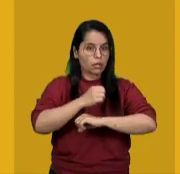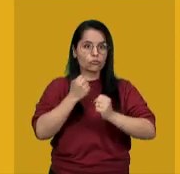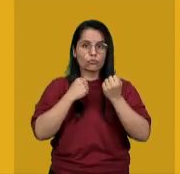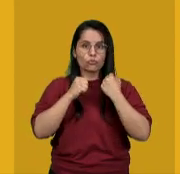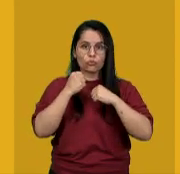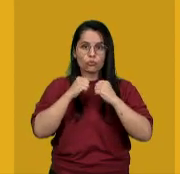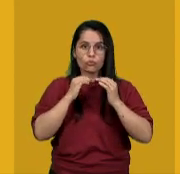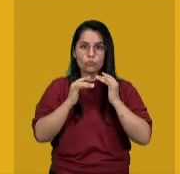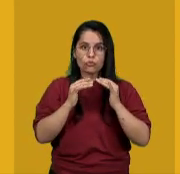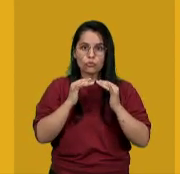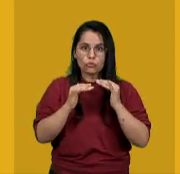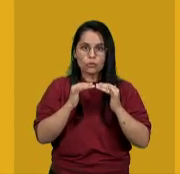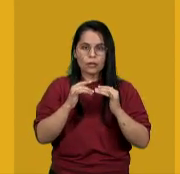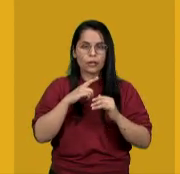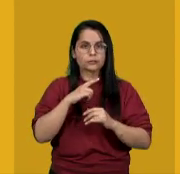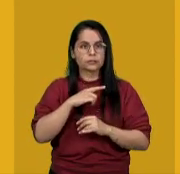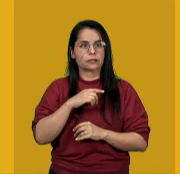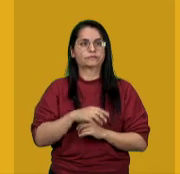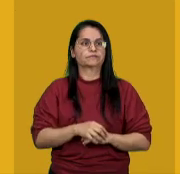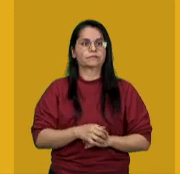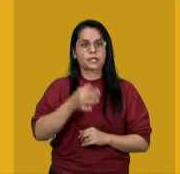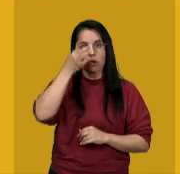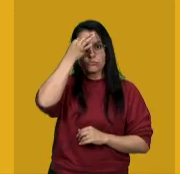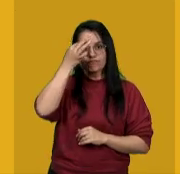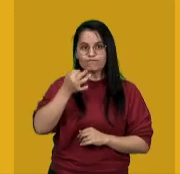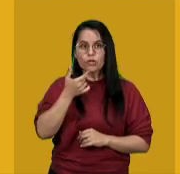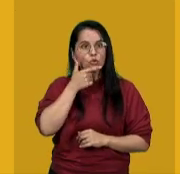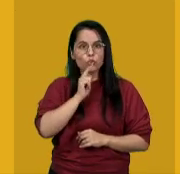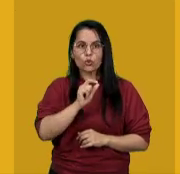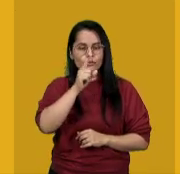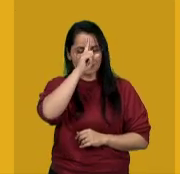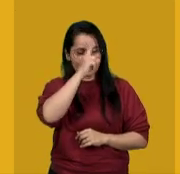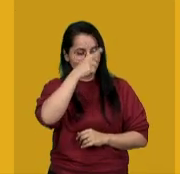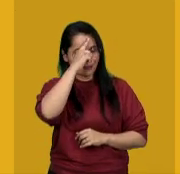movimentos voluntários. Então,